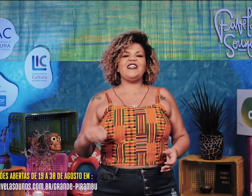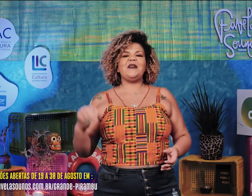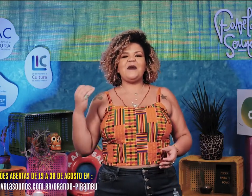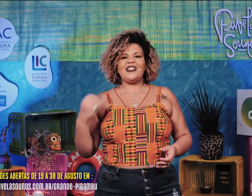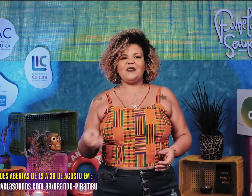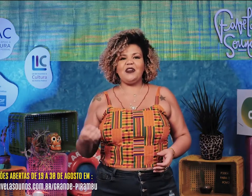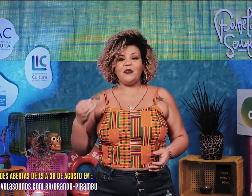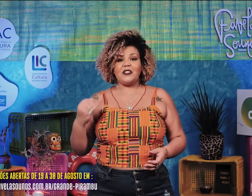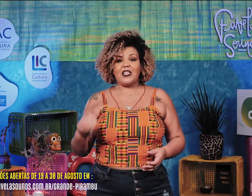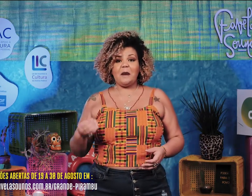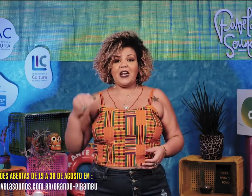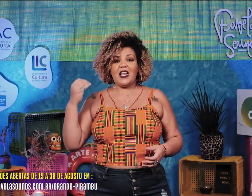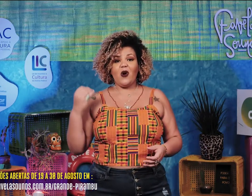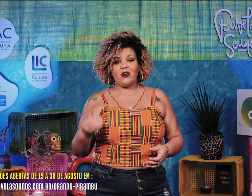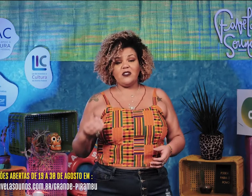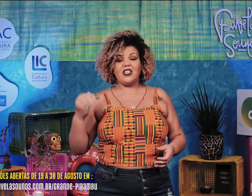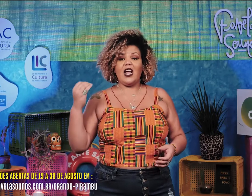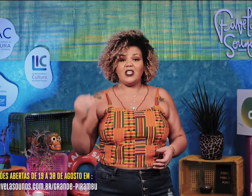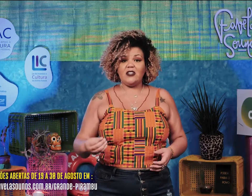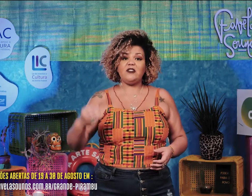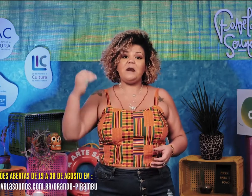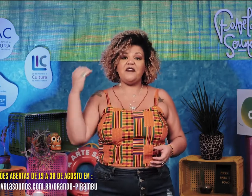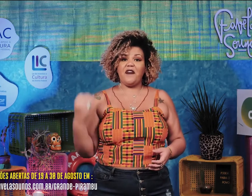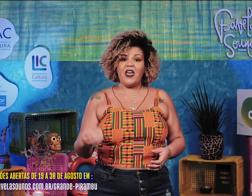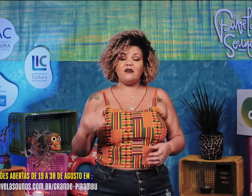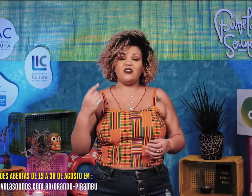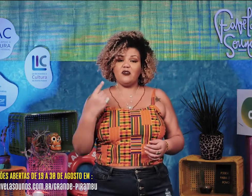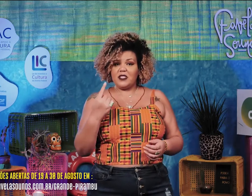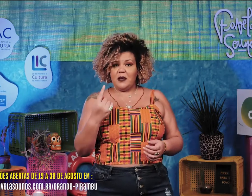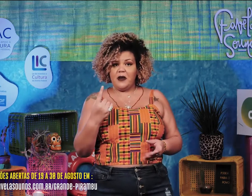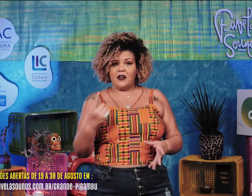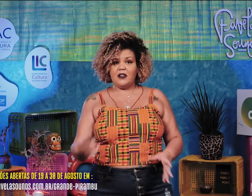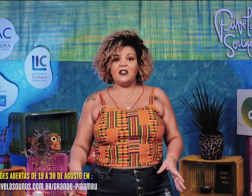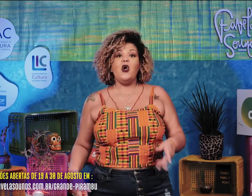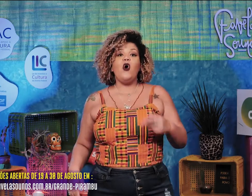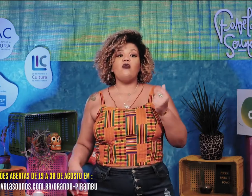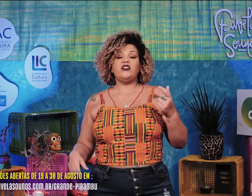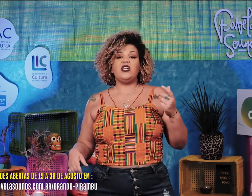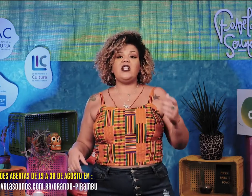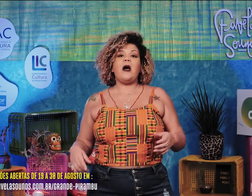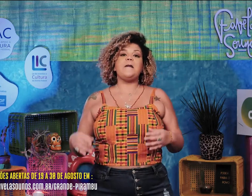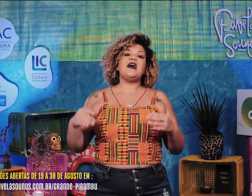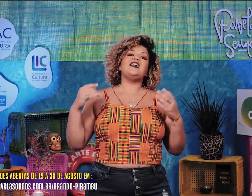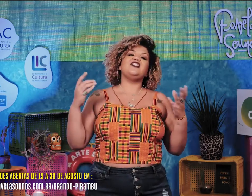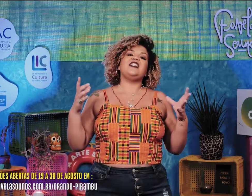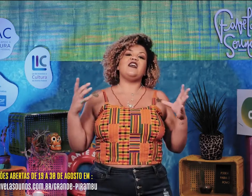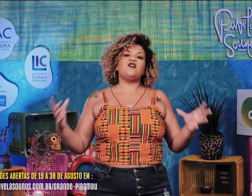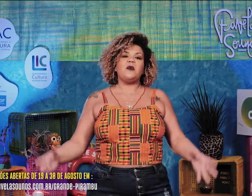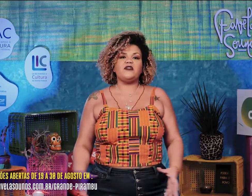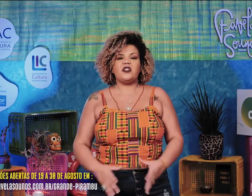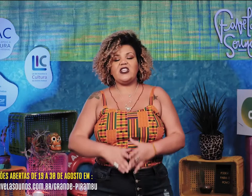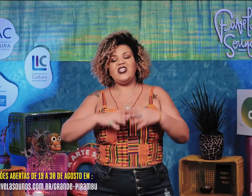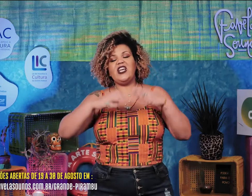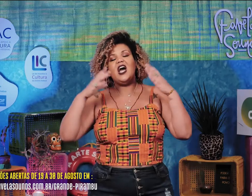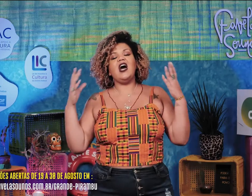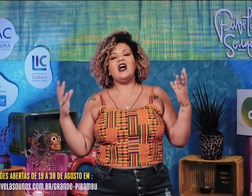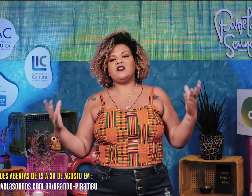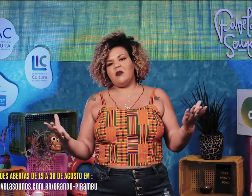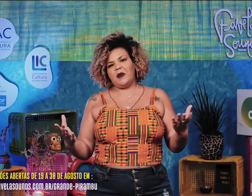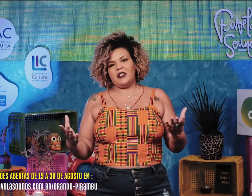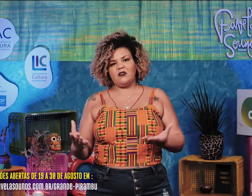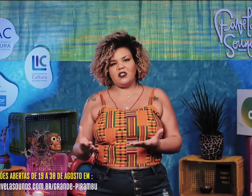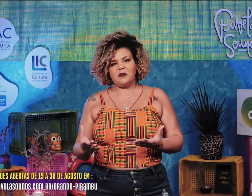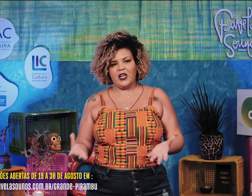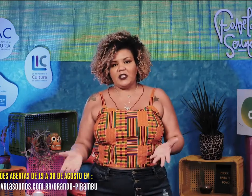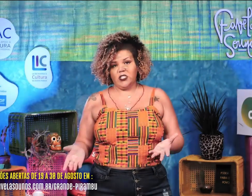uma jornada empreendedora voltada para negócios criativos periféricos de uma semana com direito a banca de 10 com profissionais